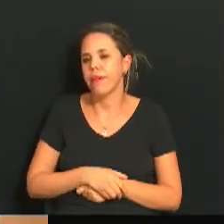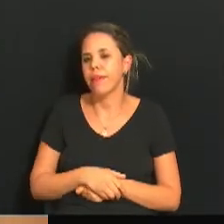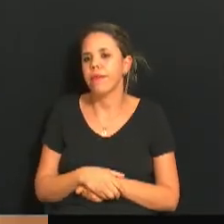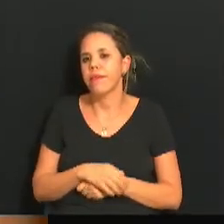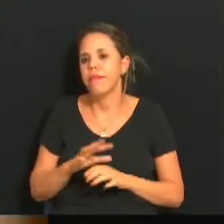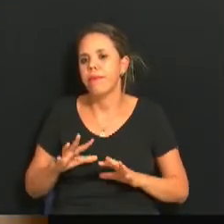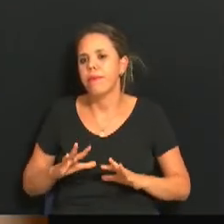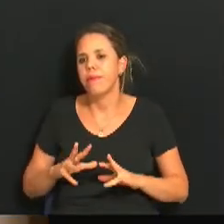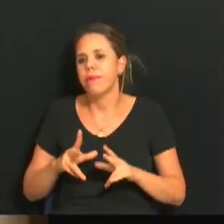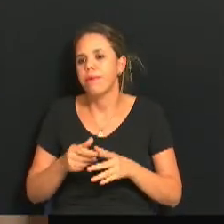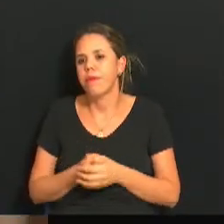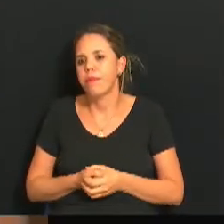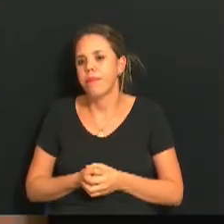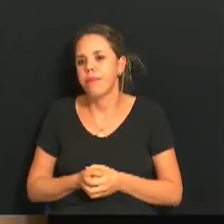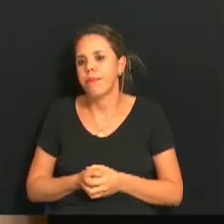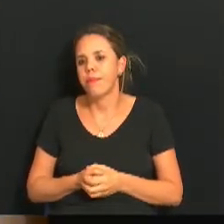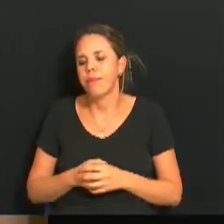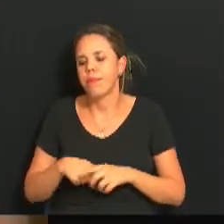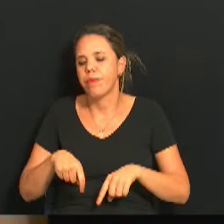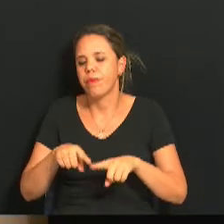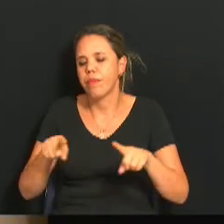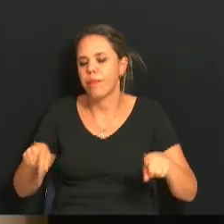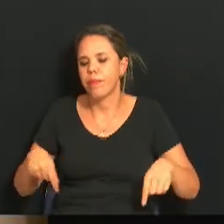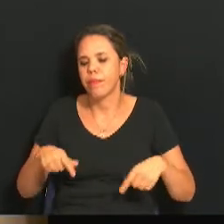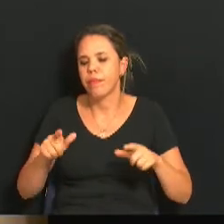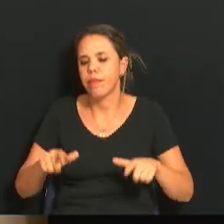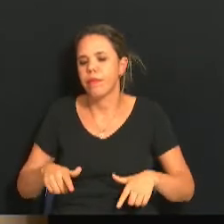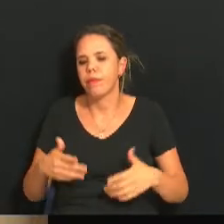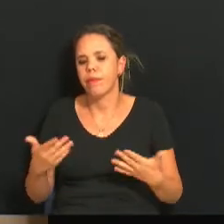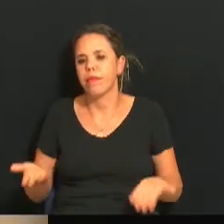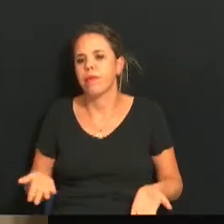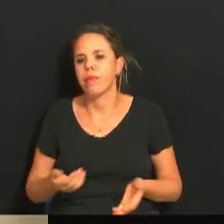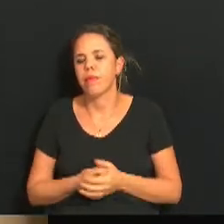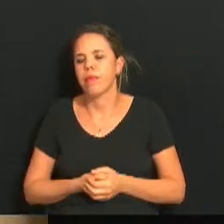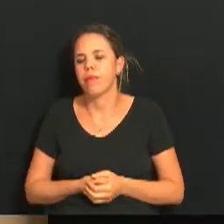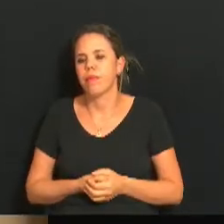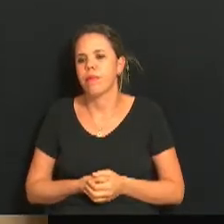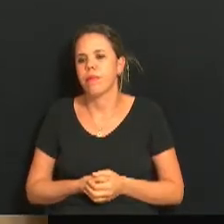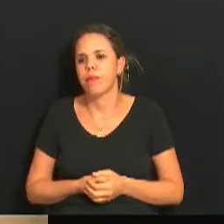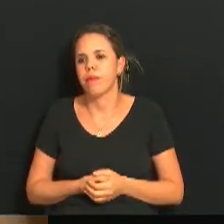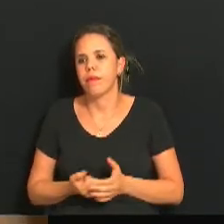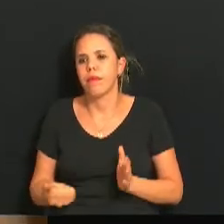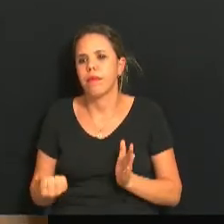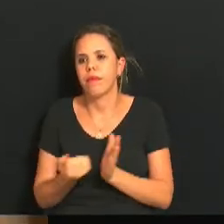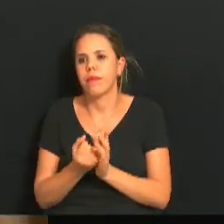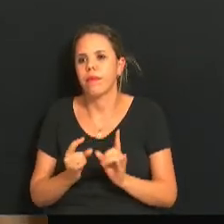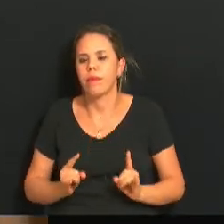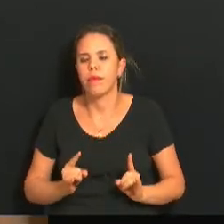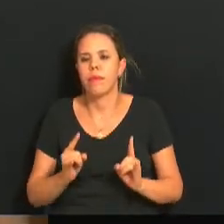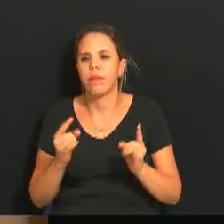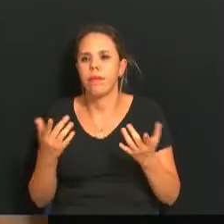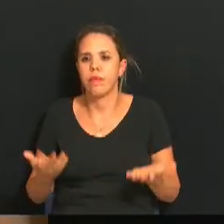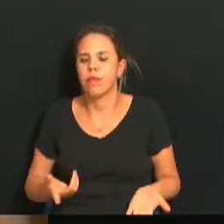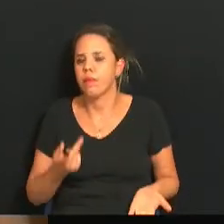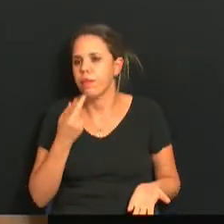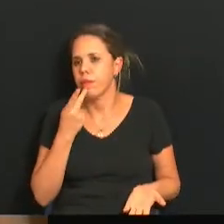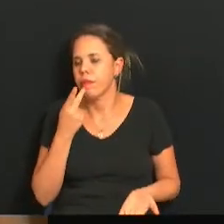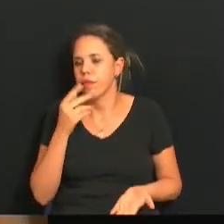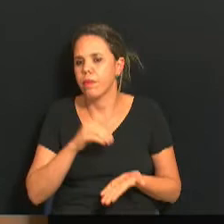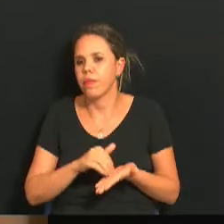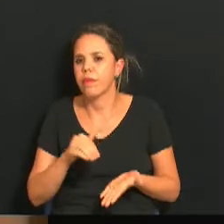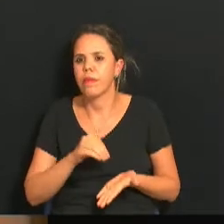tempo todo né todos o solo toda a área ali ele é poupado e ainda fala da